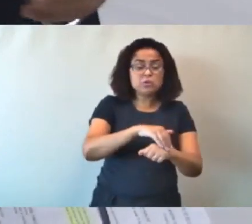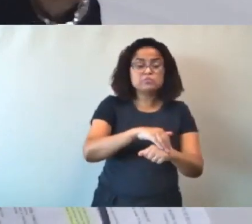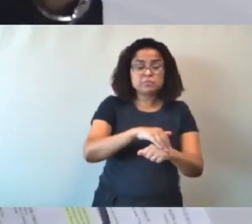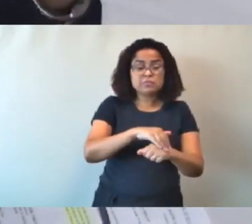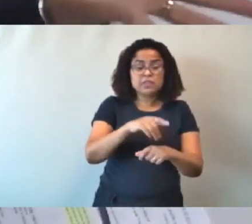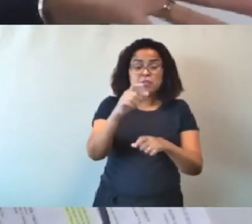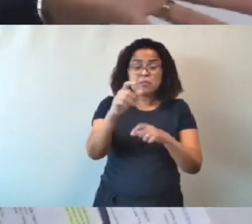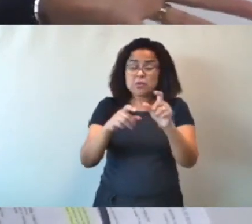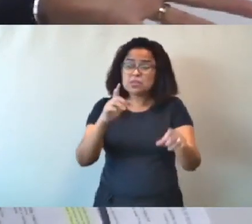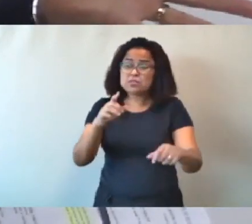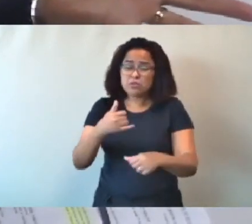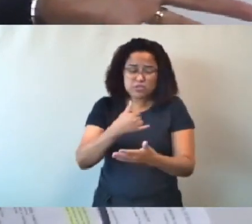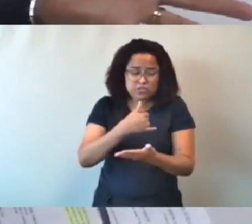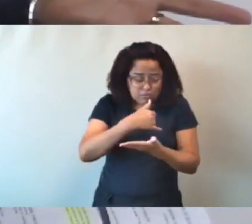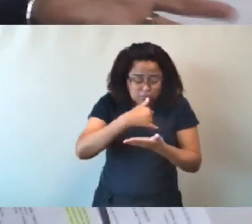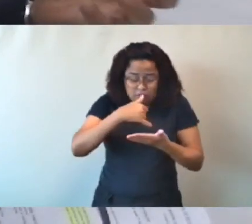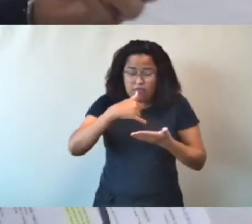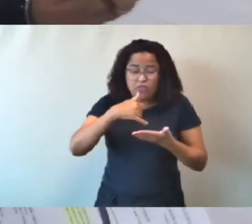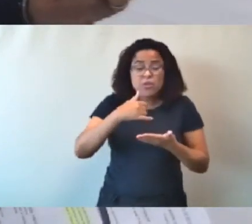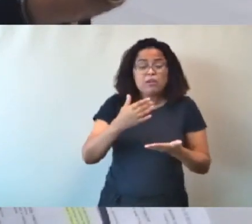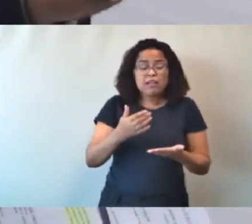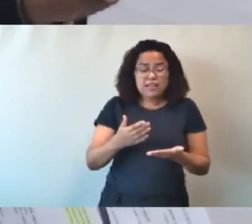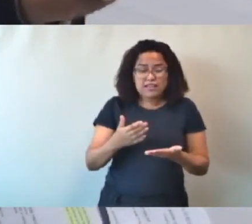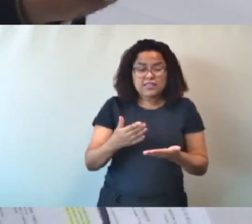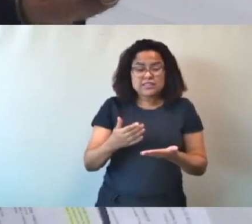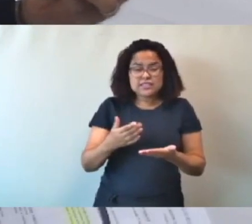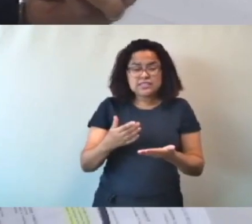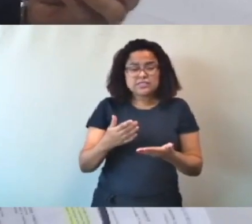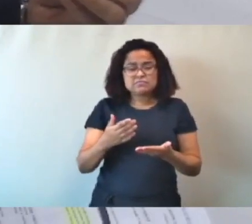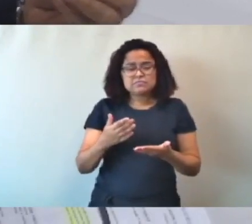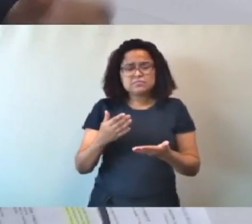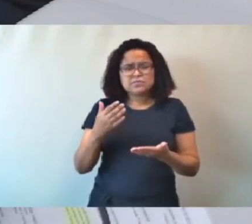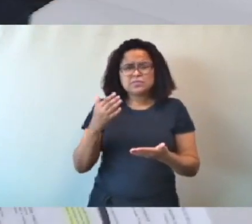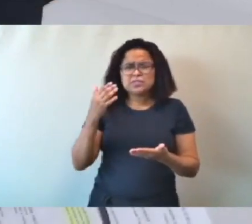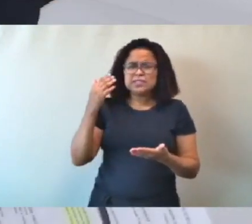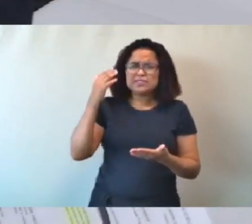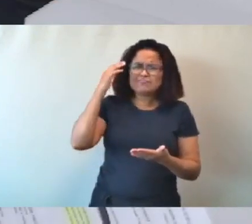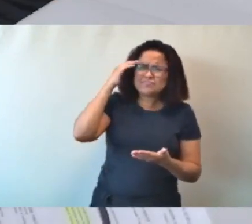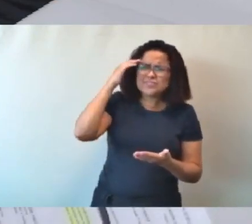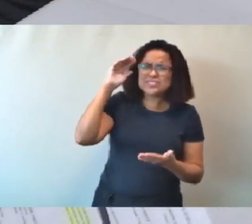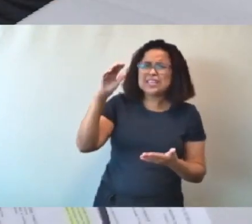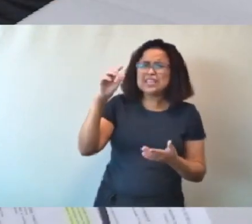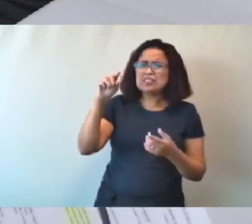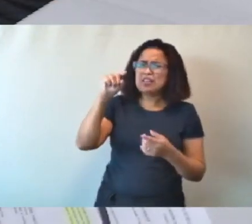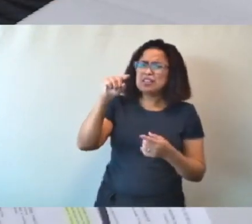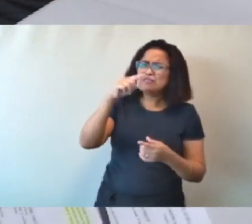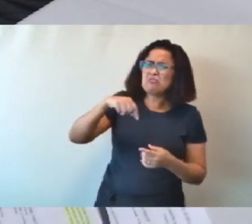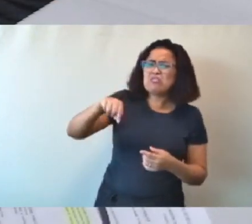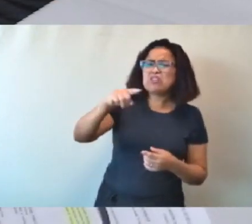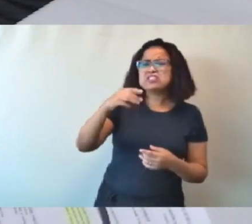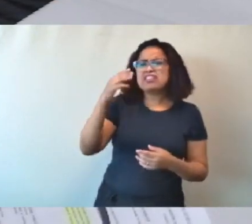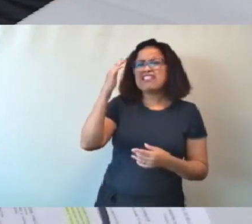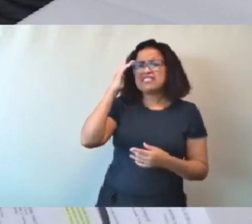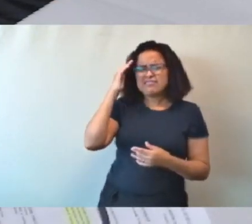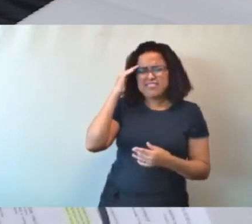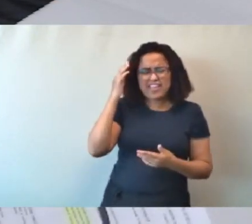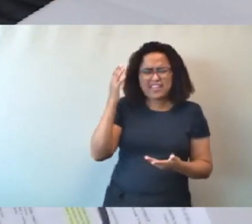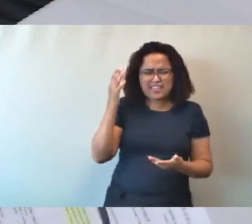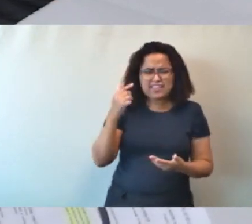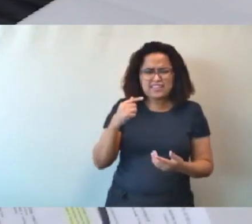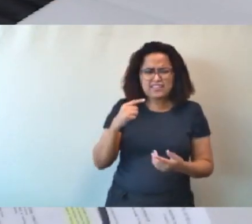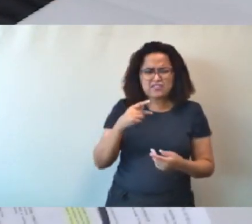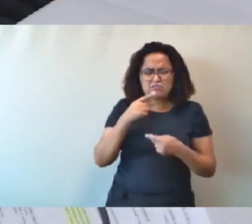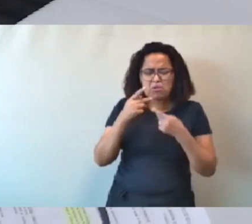se consegui passar o entendimento para vocês realmente somarem com essa a atitude que nós devemos tomar, nós